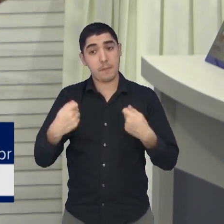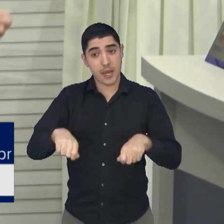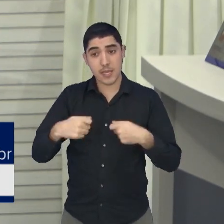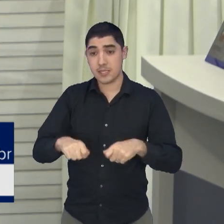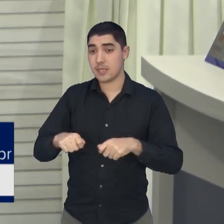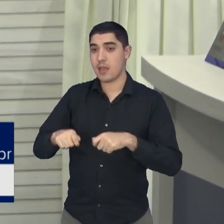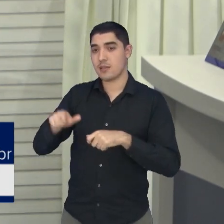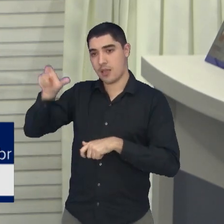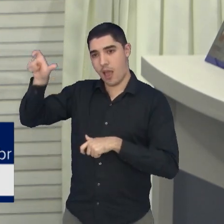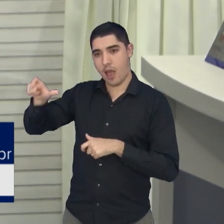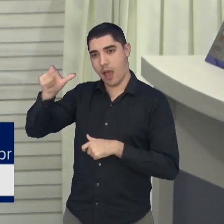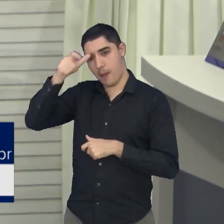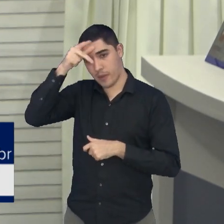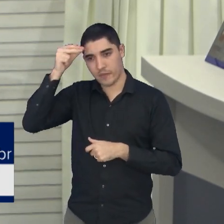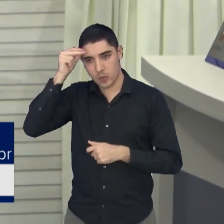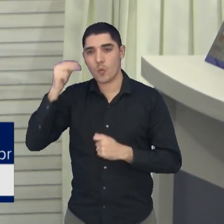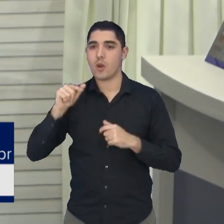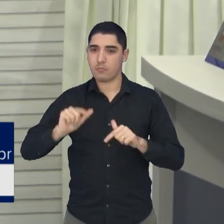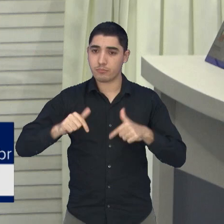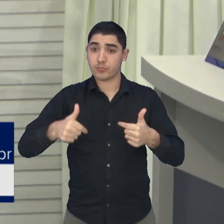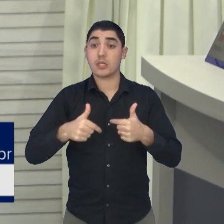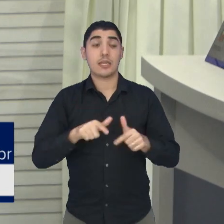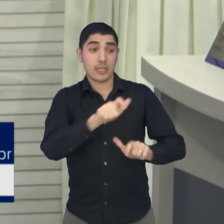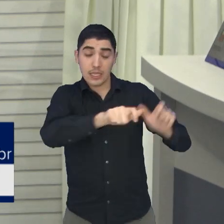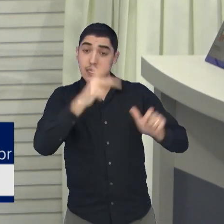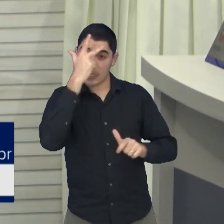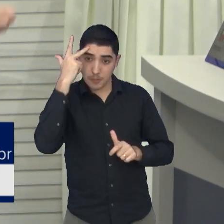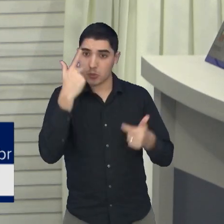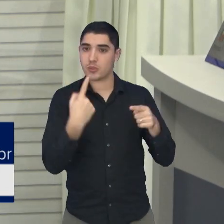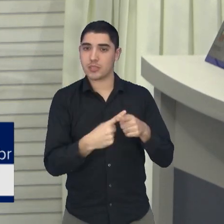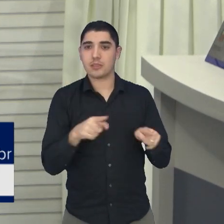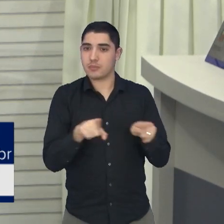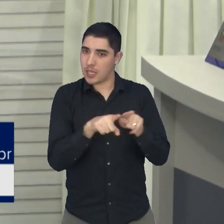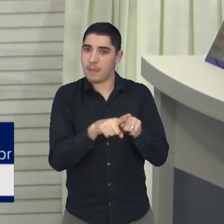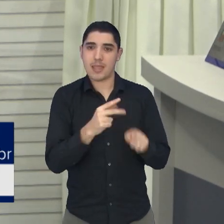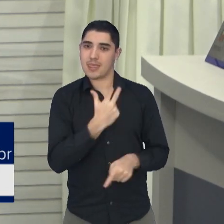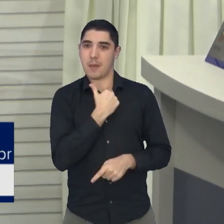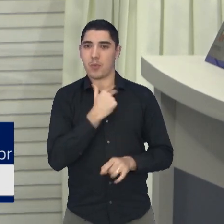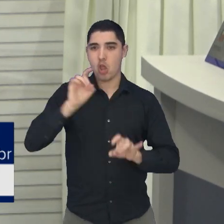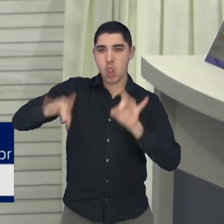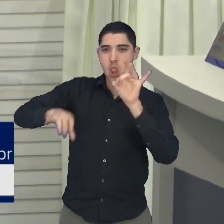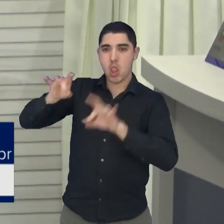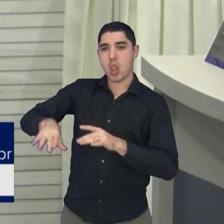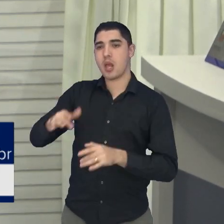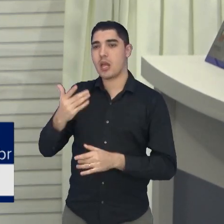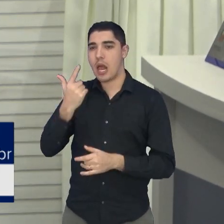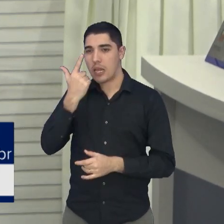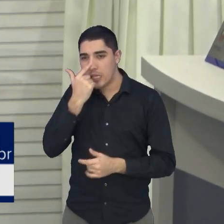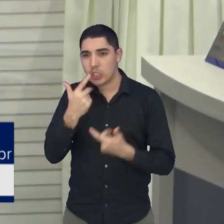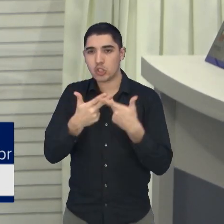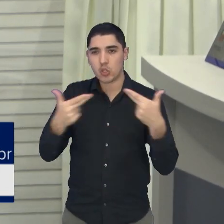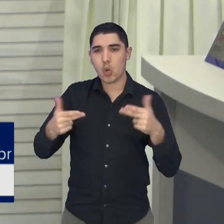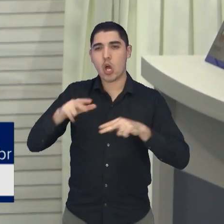esse tipo de material. A gente tem o PEV, tem opções de poder fazer o descarte de maneira correta.